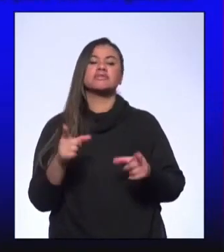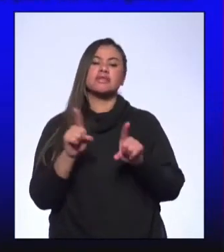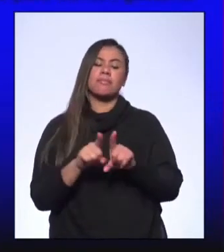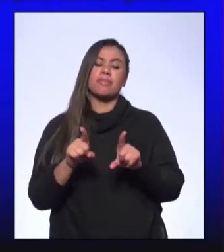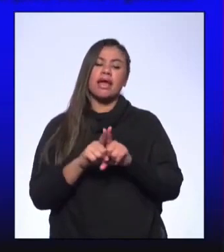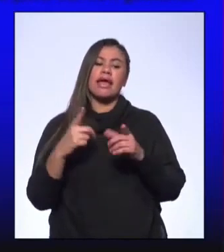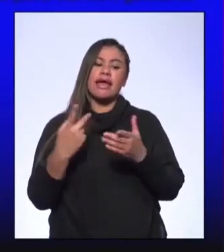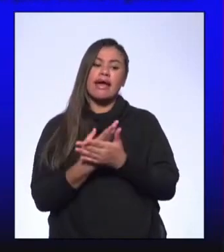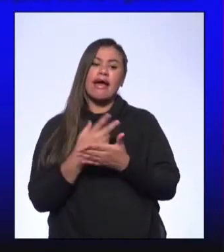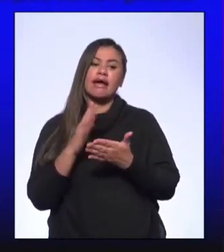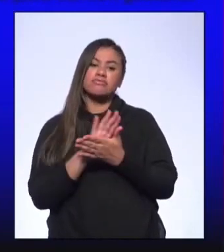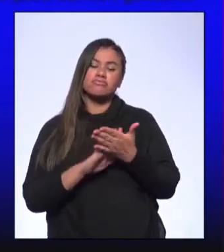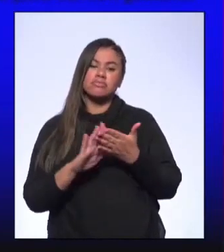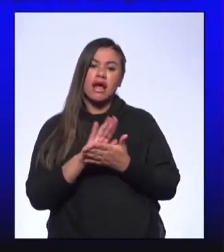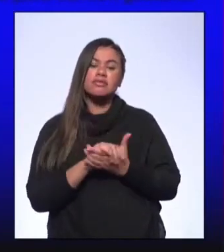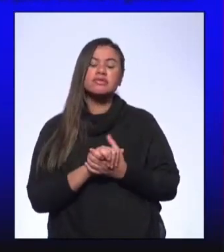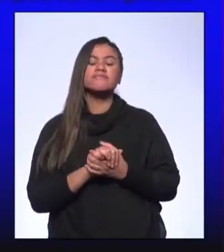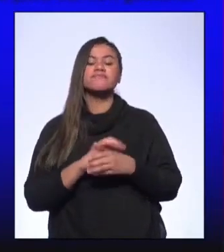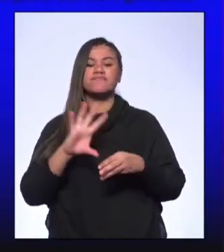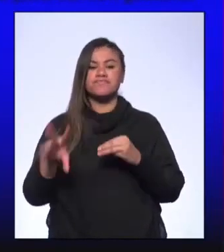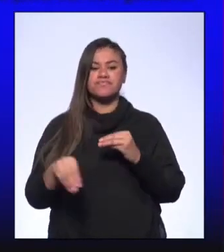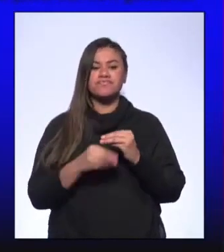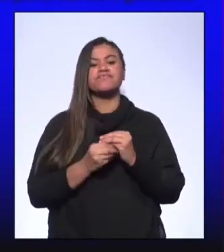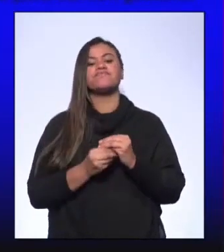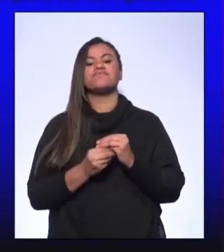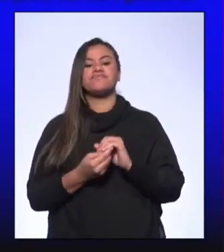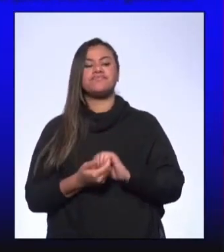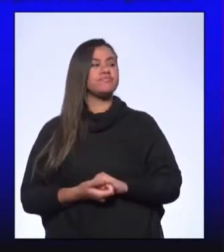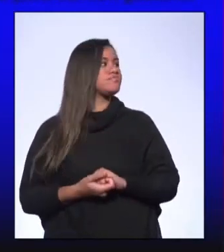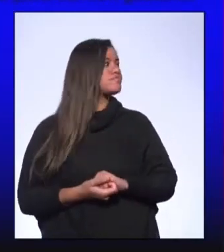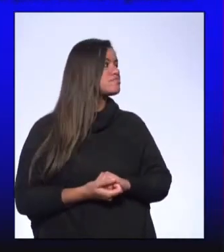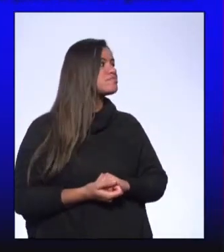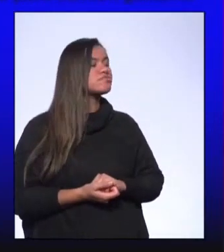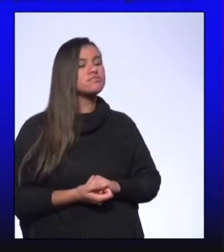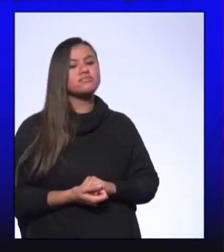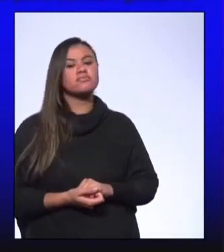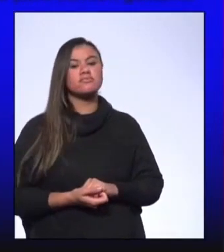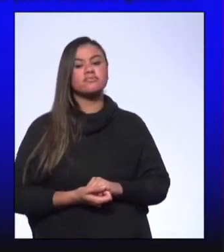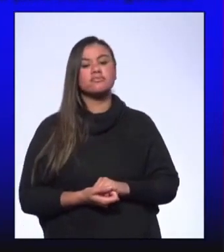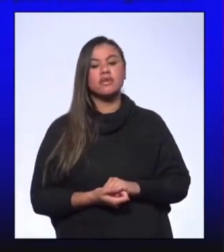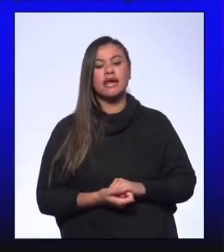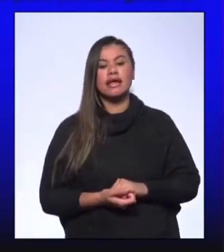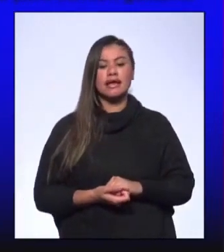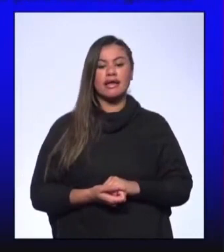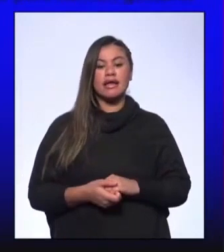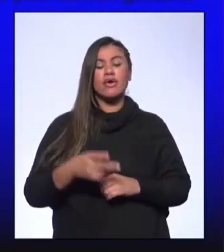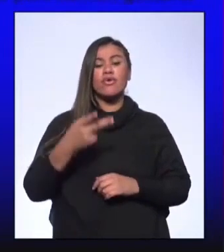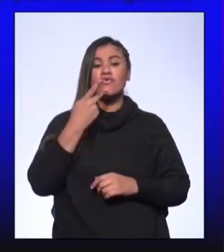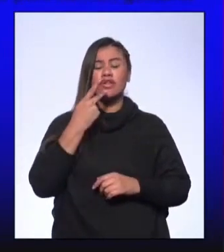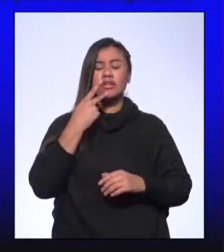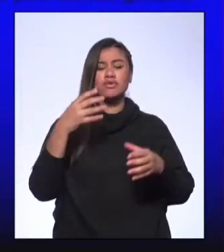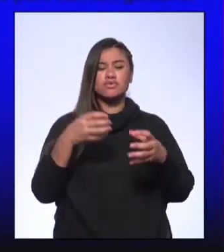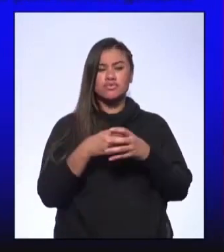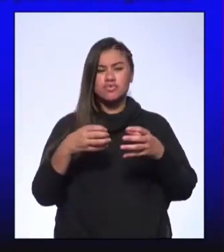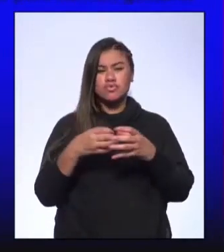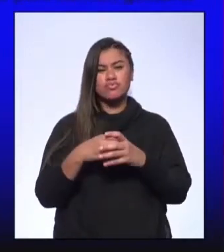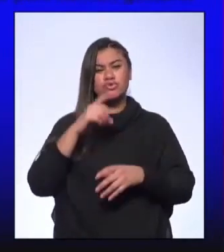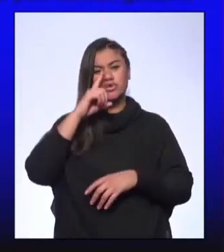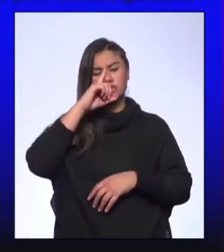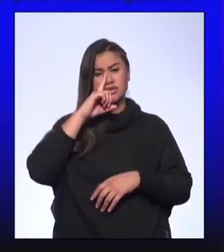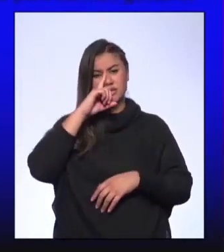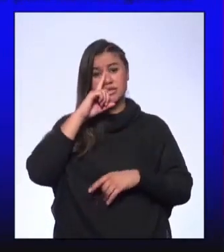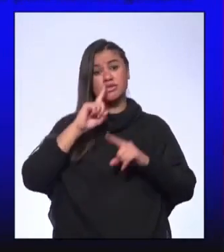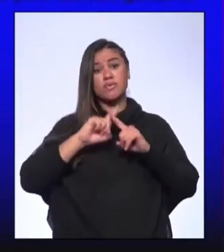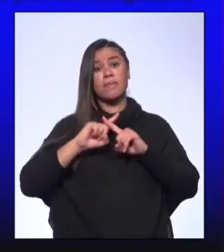errar. Então, os incluímos também aqui. Eu esqueci de comentar quando eu falei dos grupos de risco, mas para